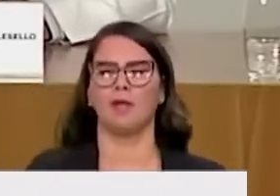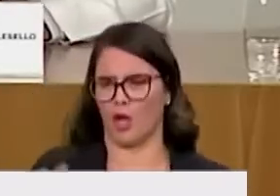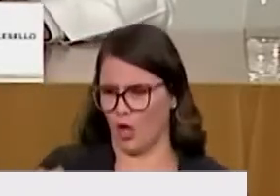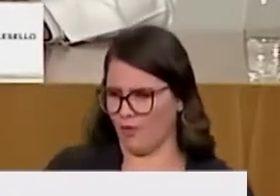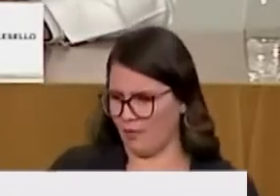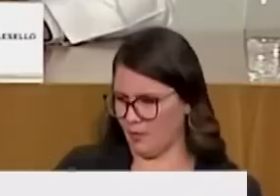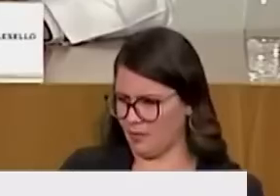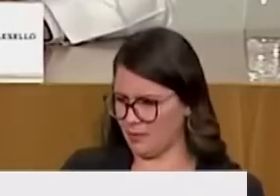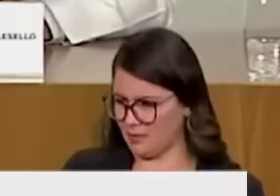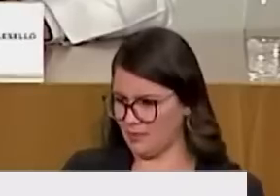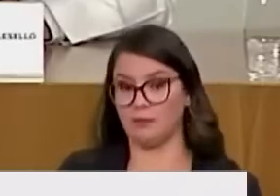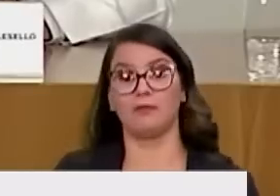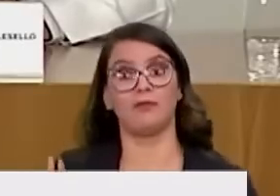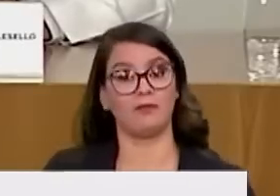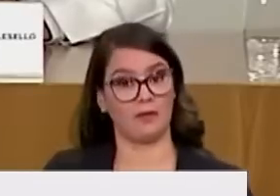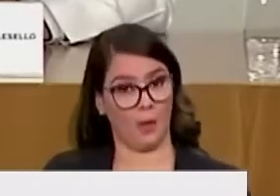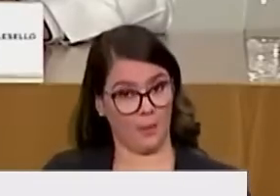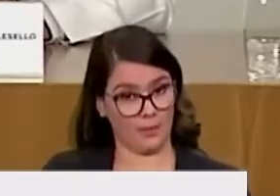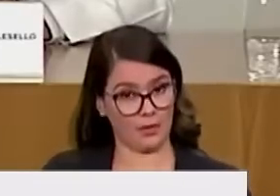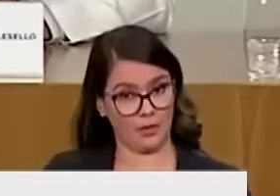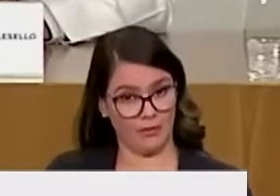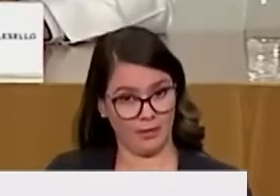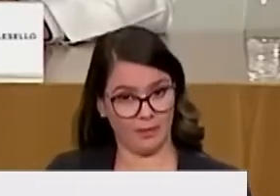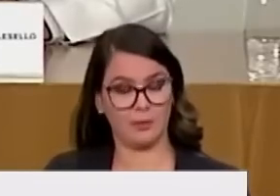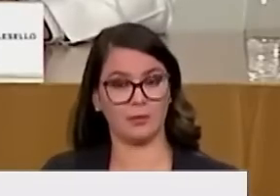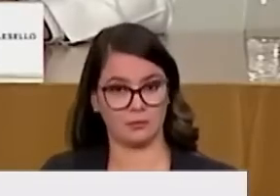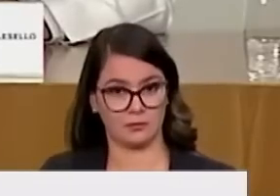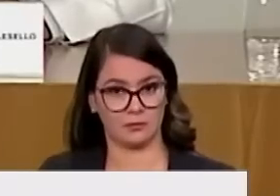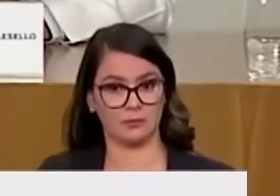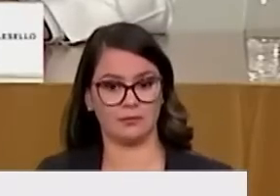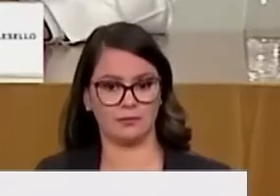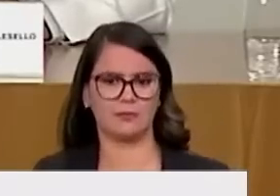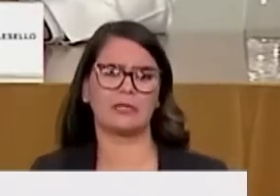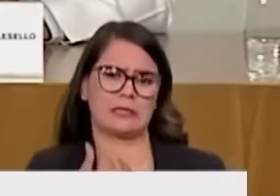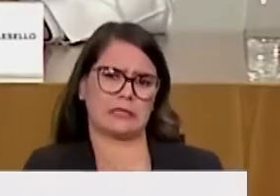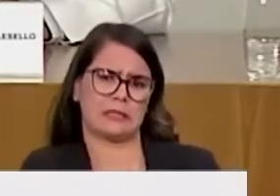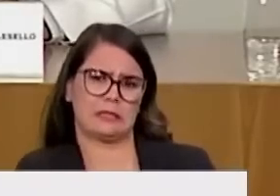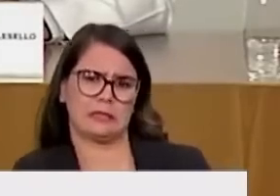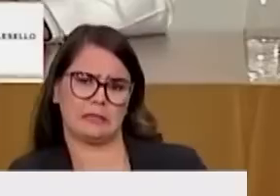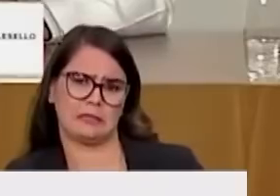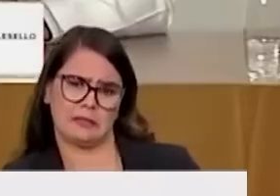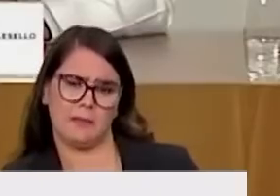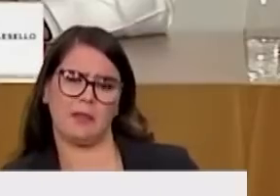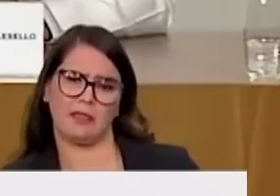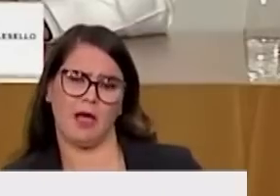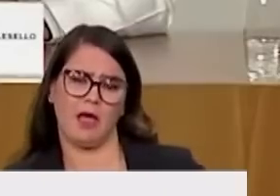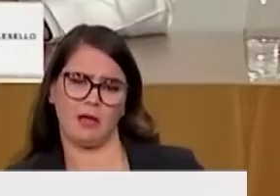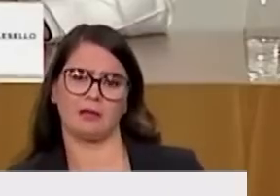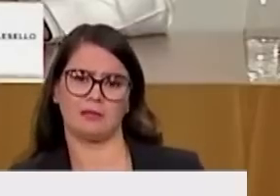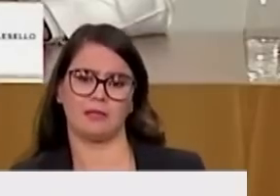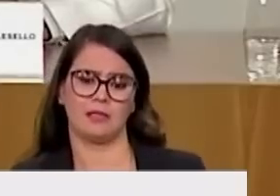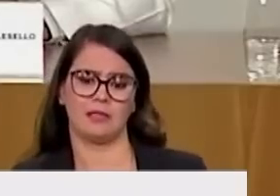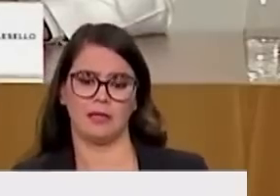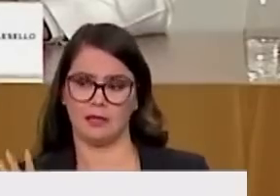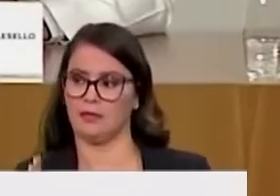né? É final de novembro, com mais de 6 semanas, com certeza o presidente estará autorizado